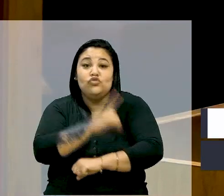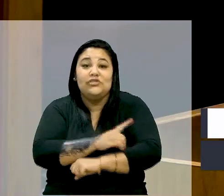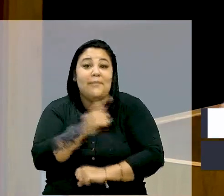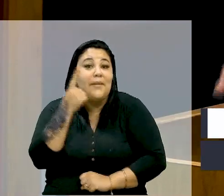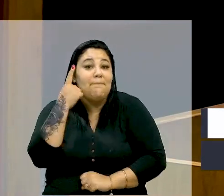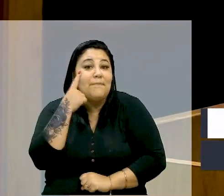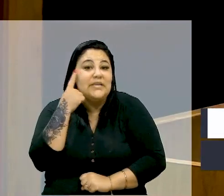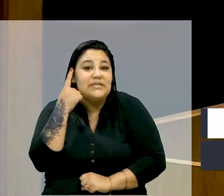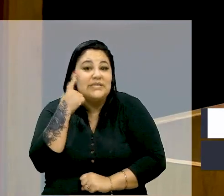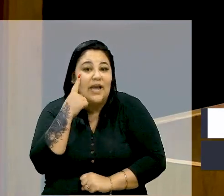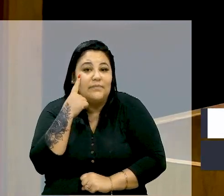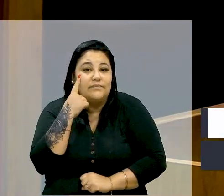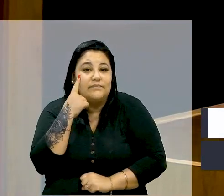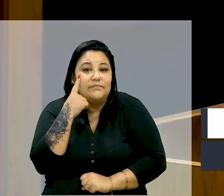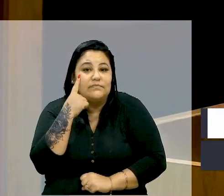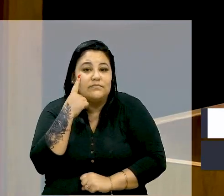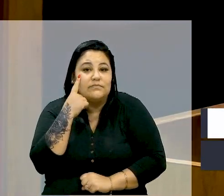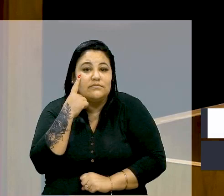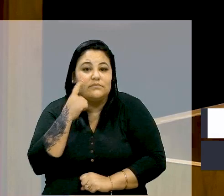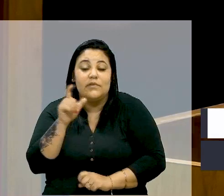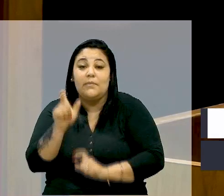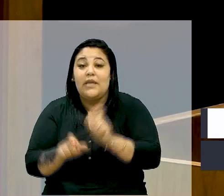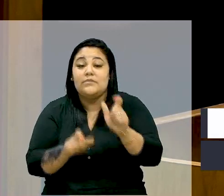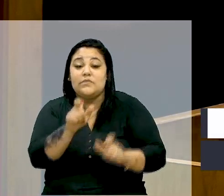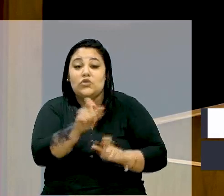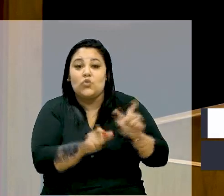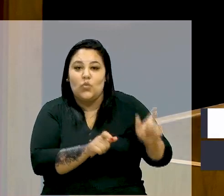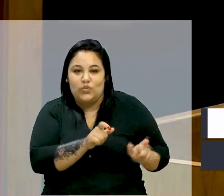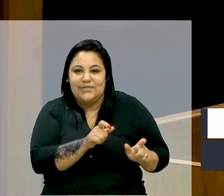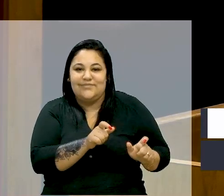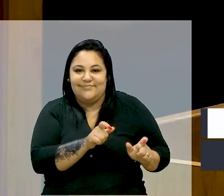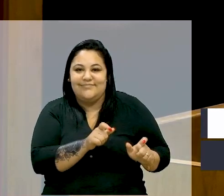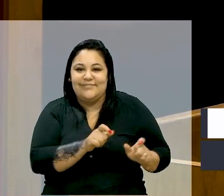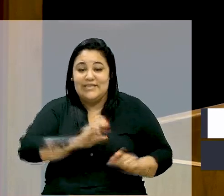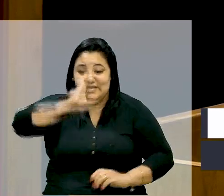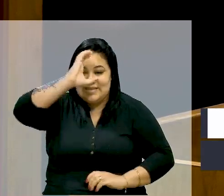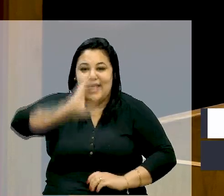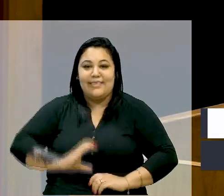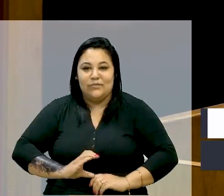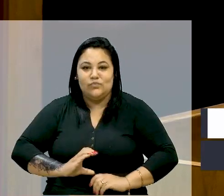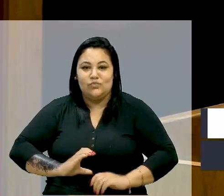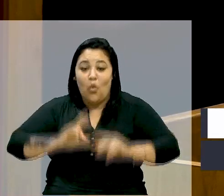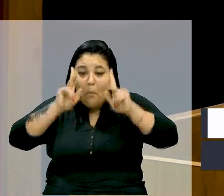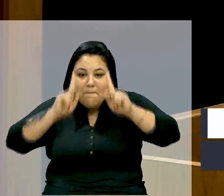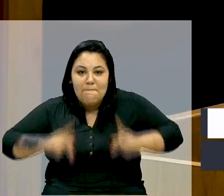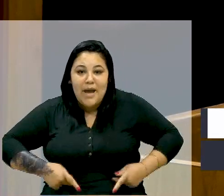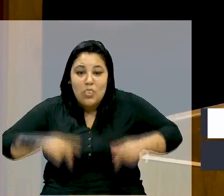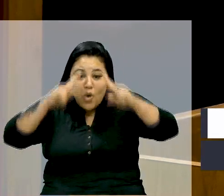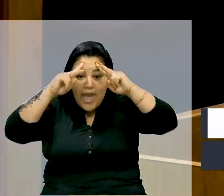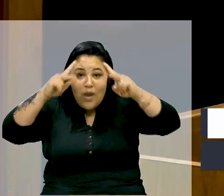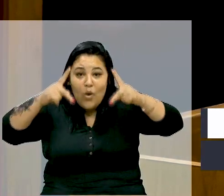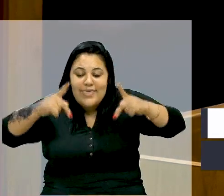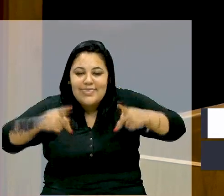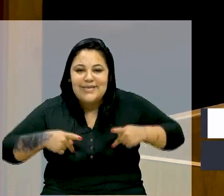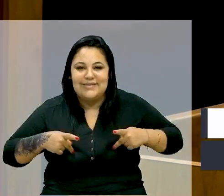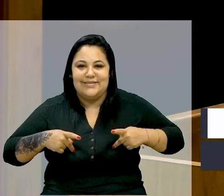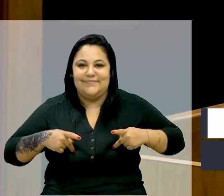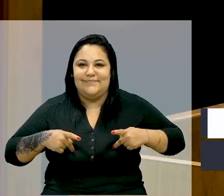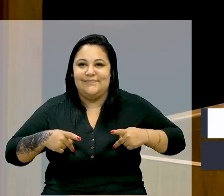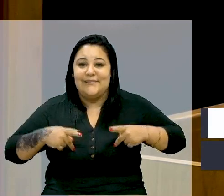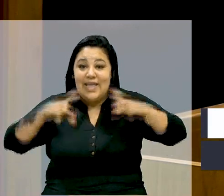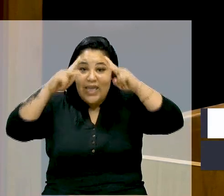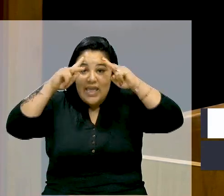reflexão para que as pessoas para que os cidadãos e as cidadãs reconheçam